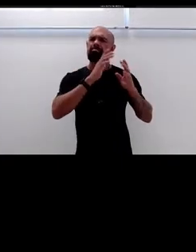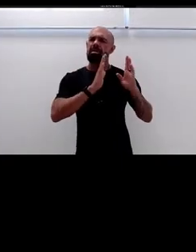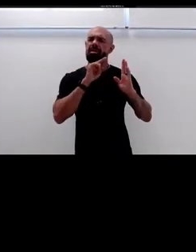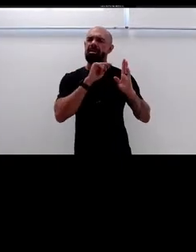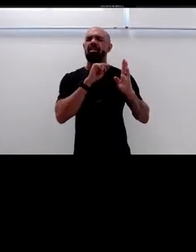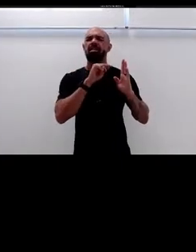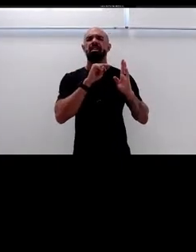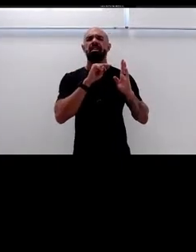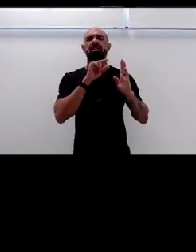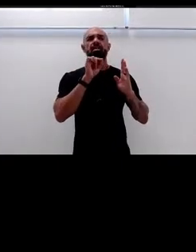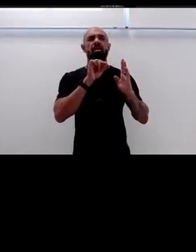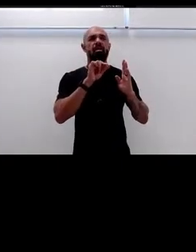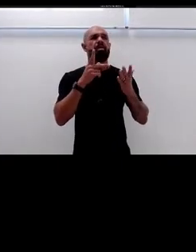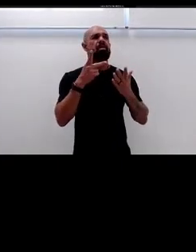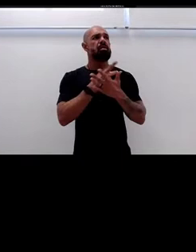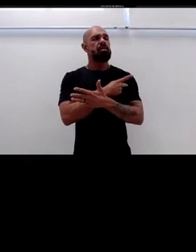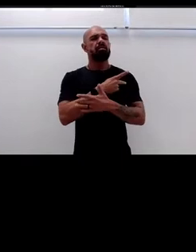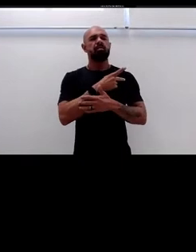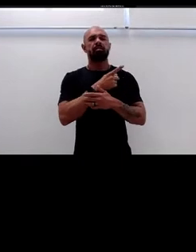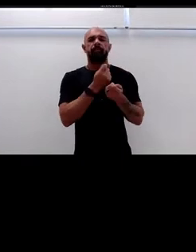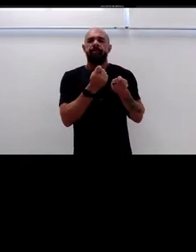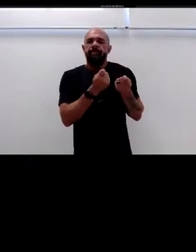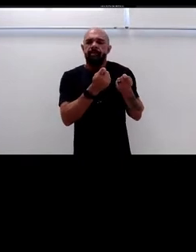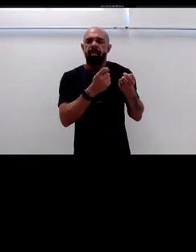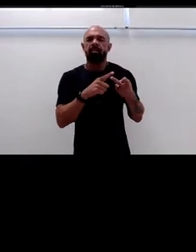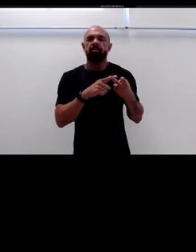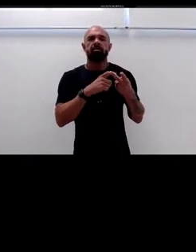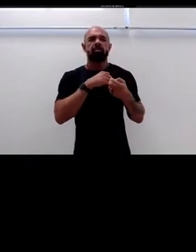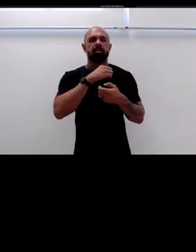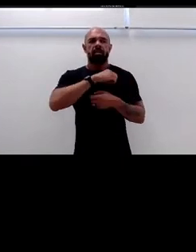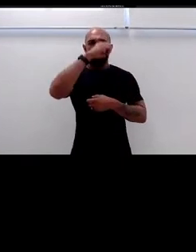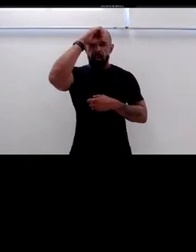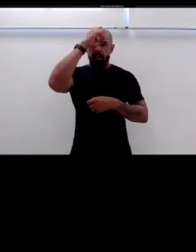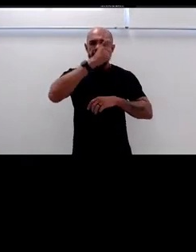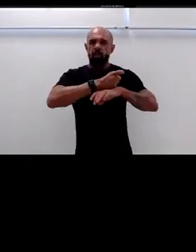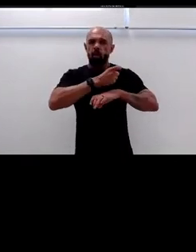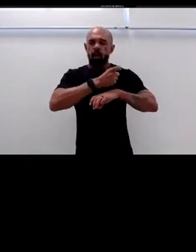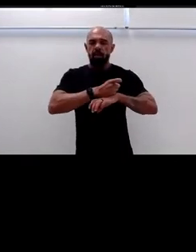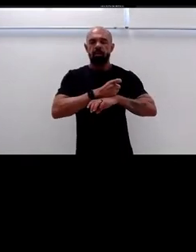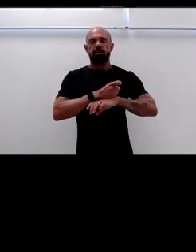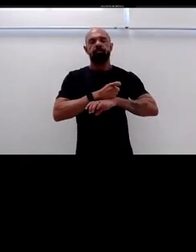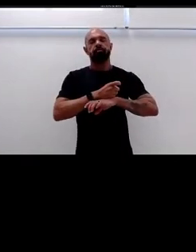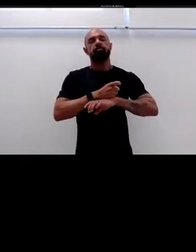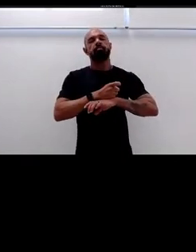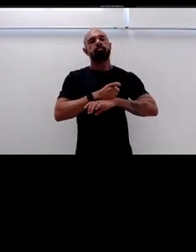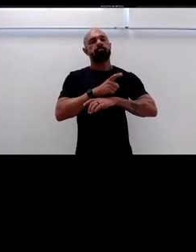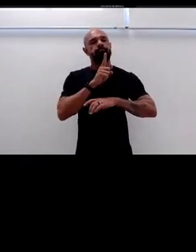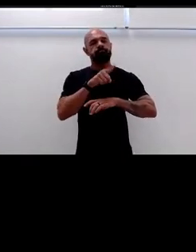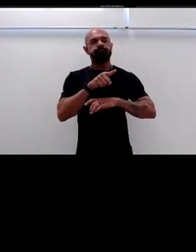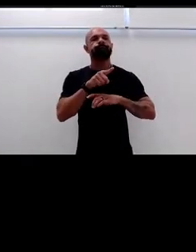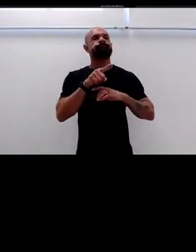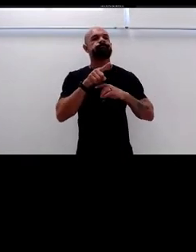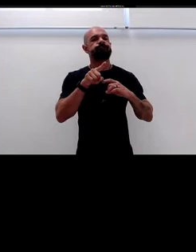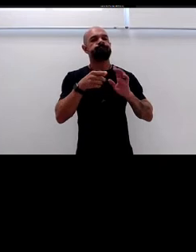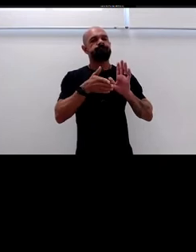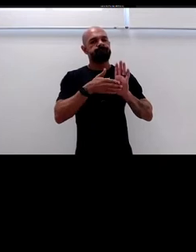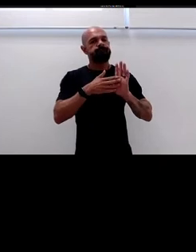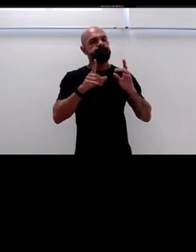a mediocridade e a ignorância são propositalmente